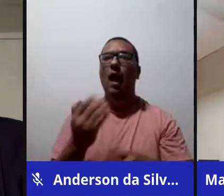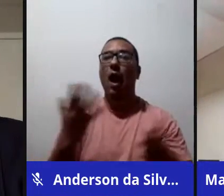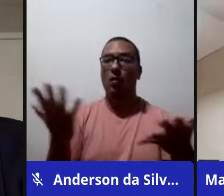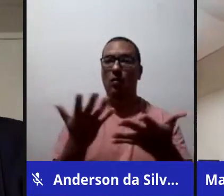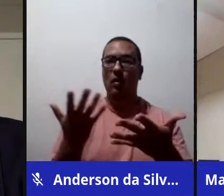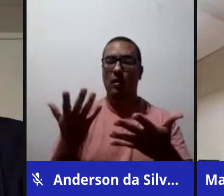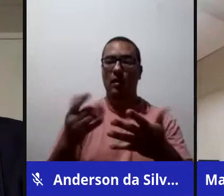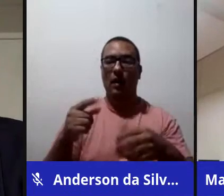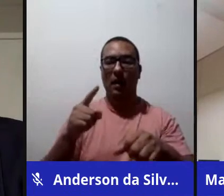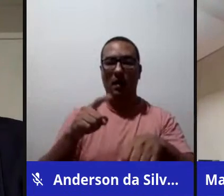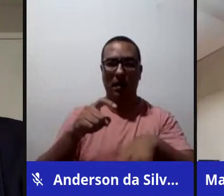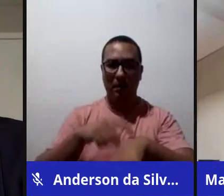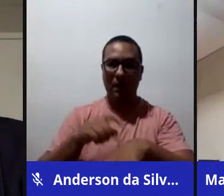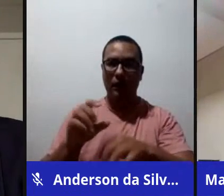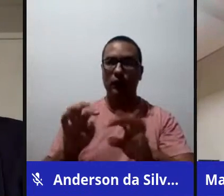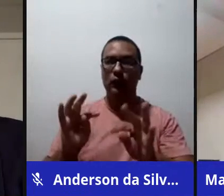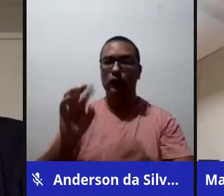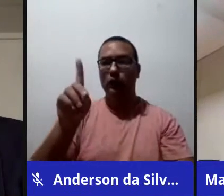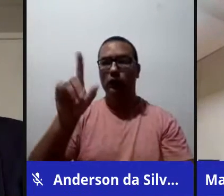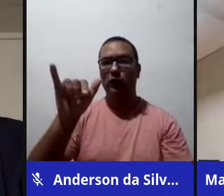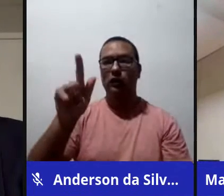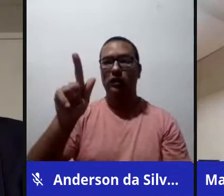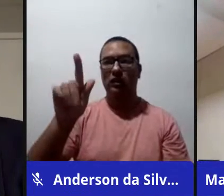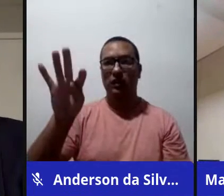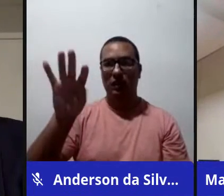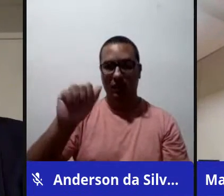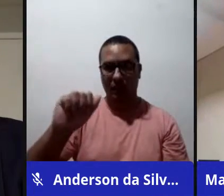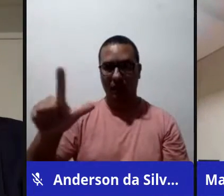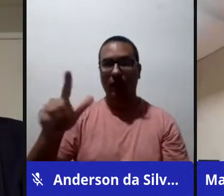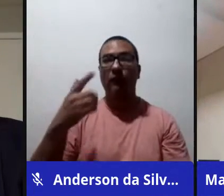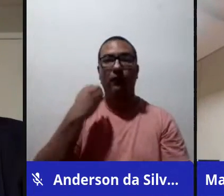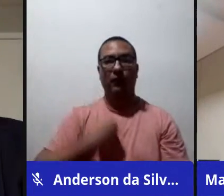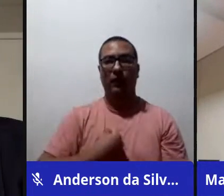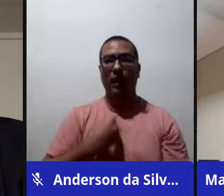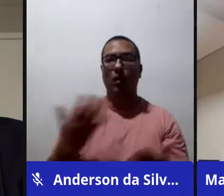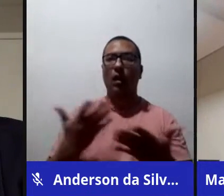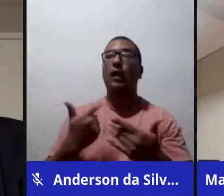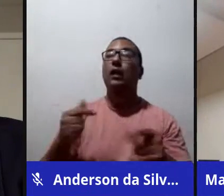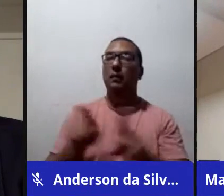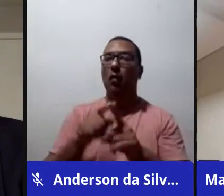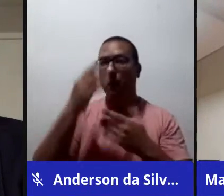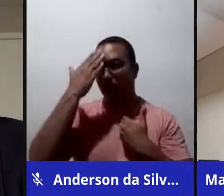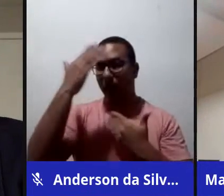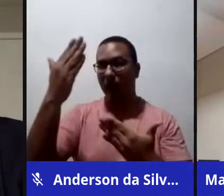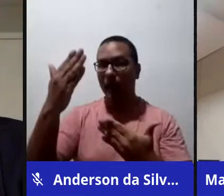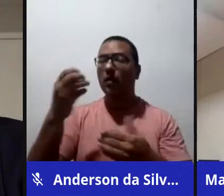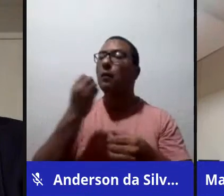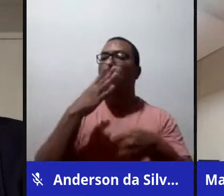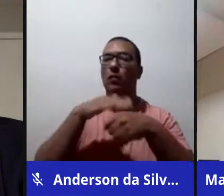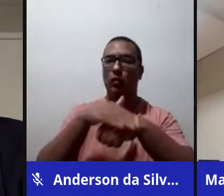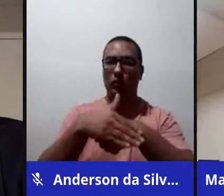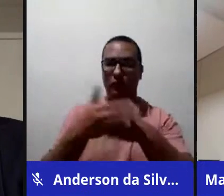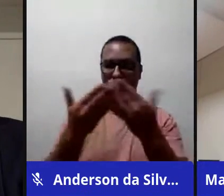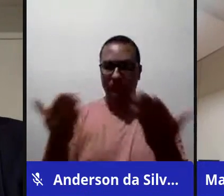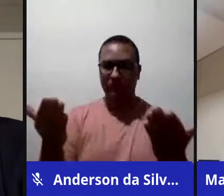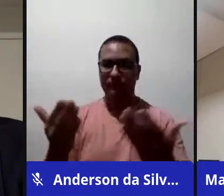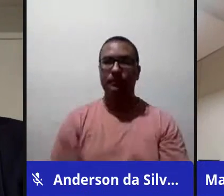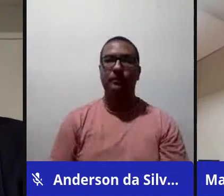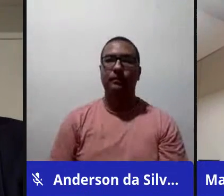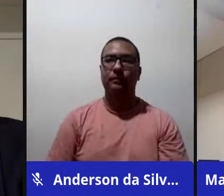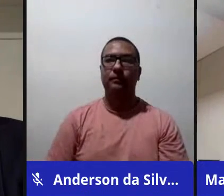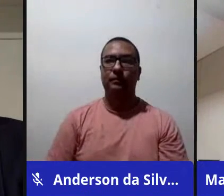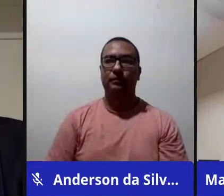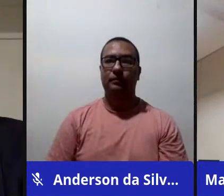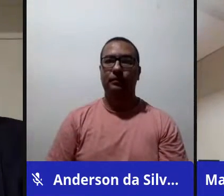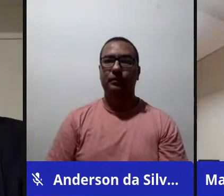que eu acho que é importante nessa era digital que nós estamos vivendo aí. Né? Então, muito obrigado a todos aí, uma boa